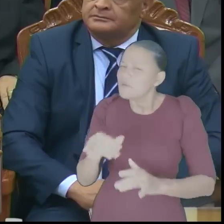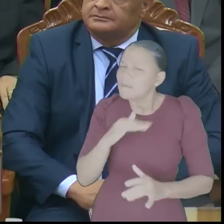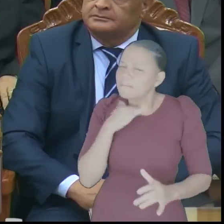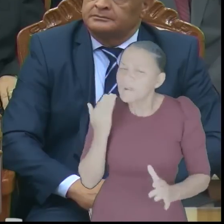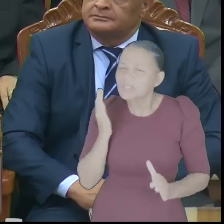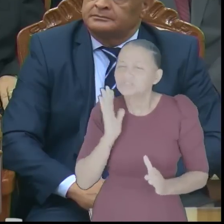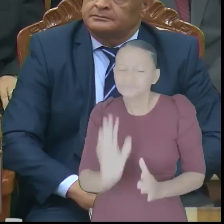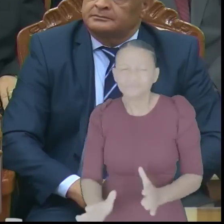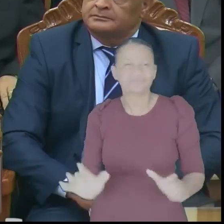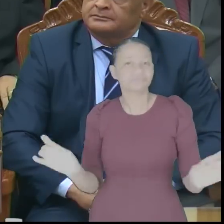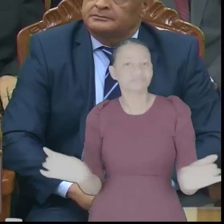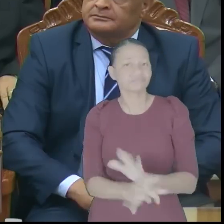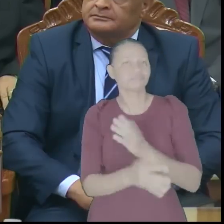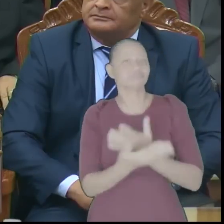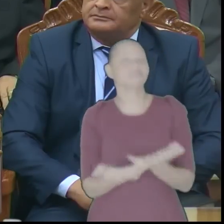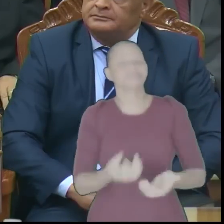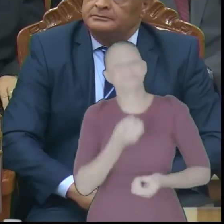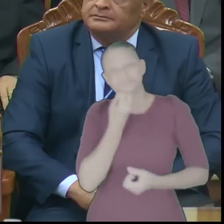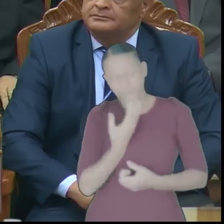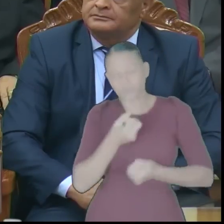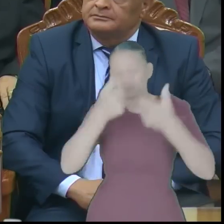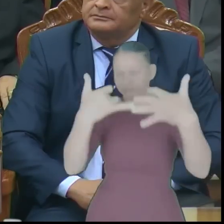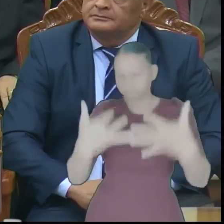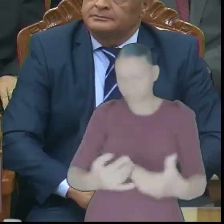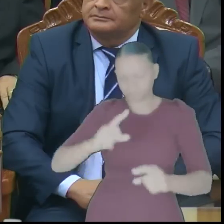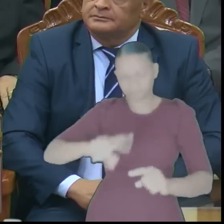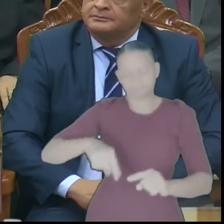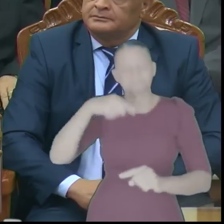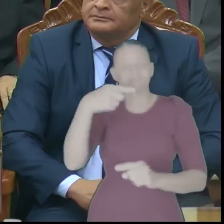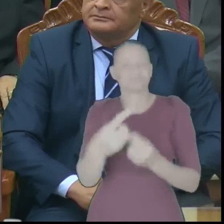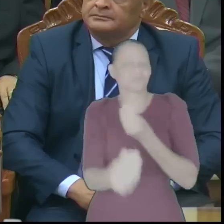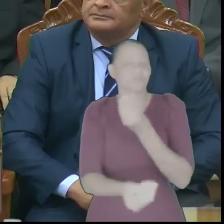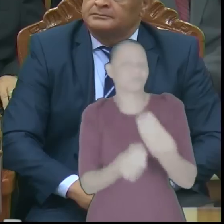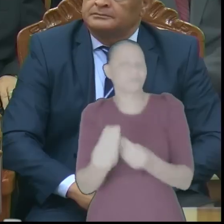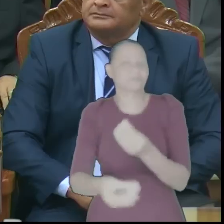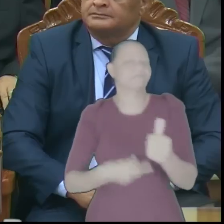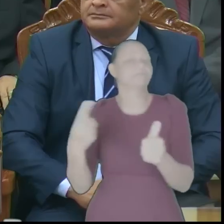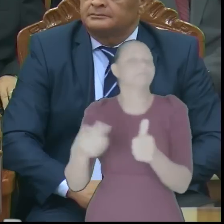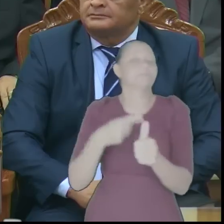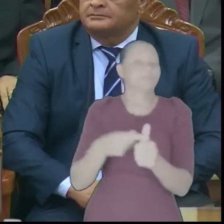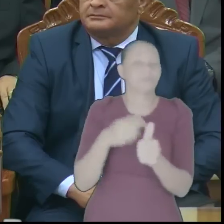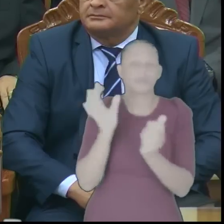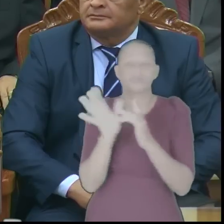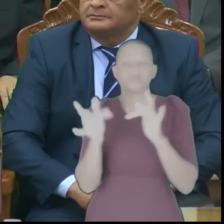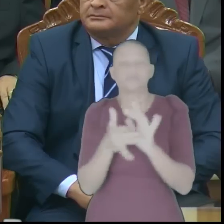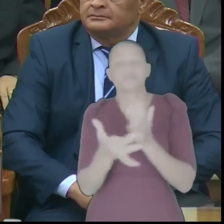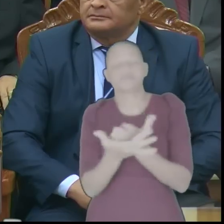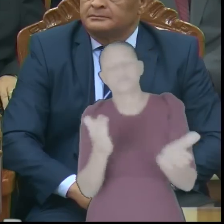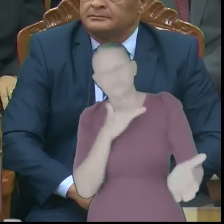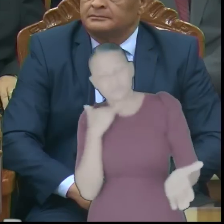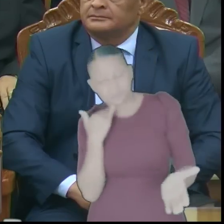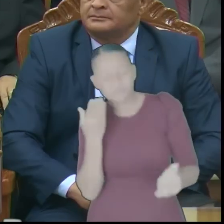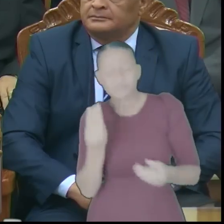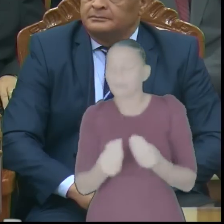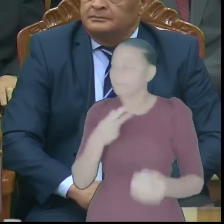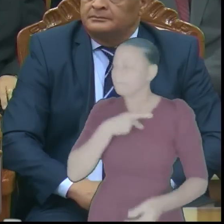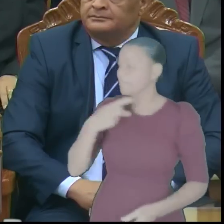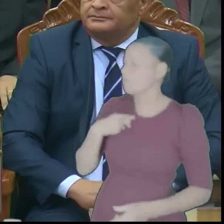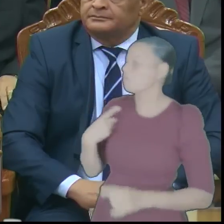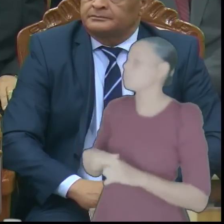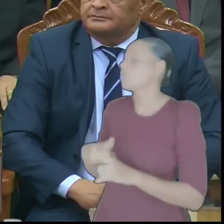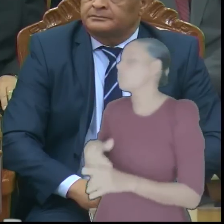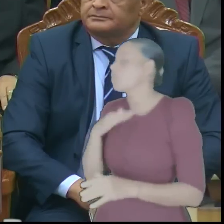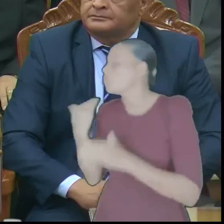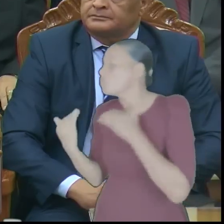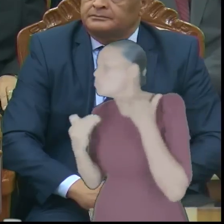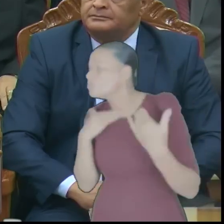está consumada? Bom, eu vou lhe explicar por quê e depois como. Bom, primeiro, porque Jesus morreu. Bom, pastor, por que ele morreu? Bom, ele